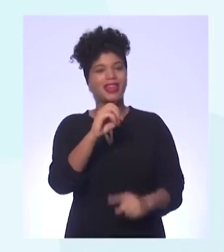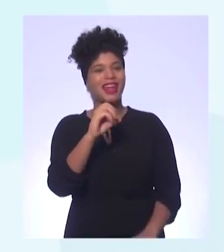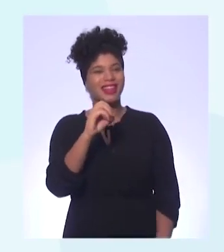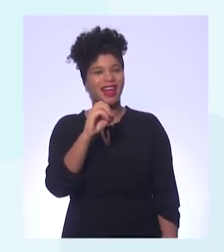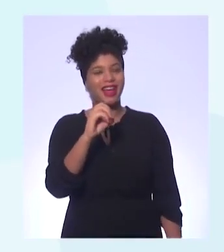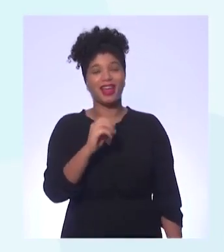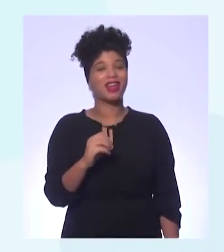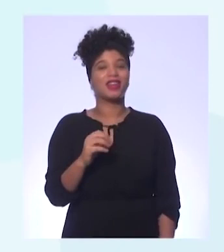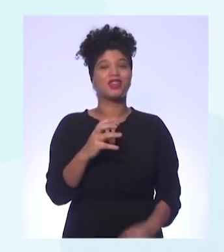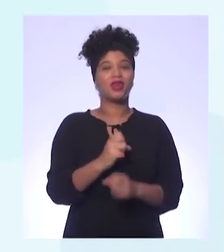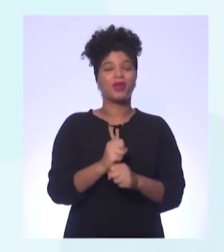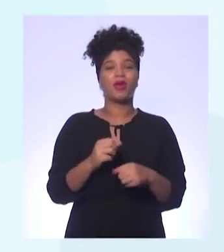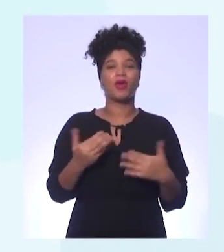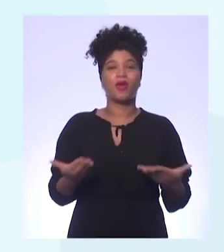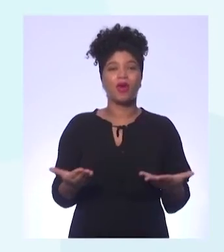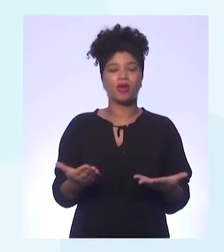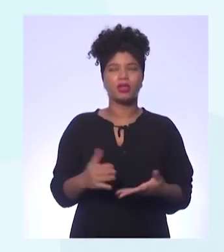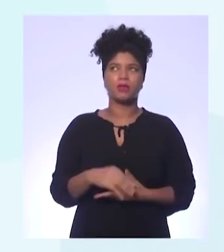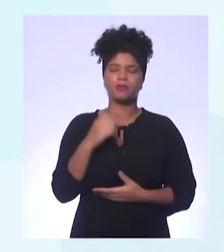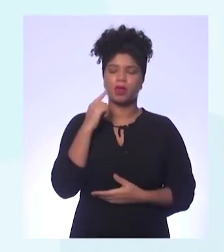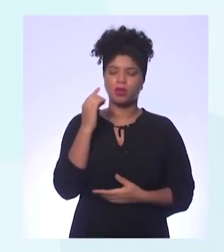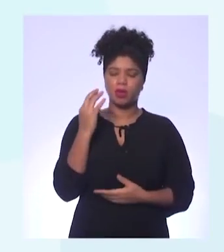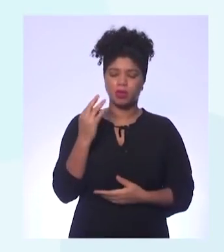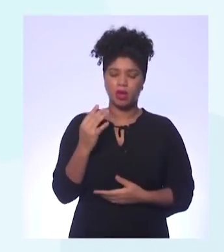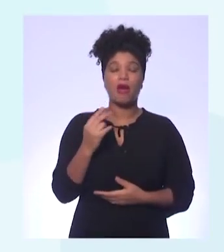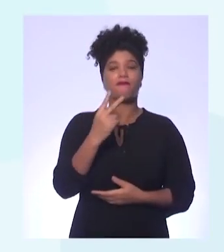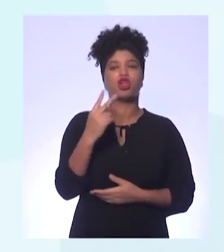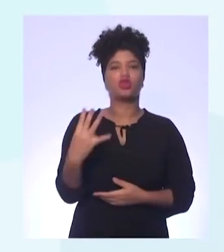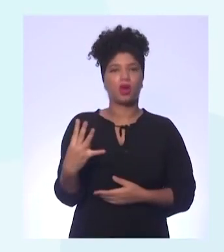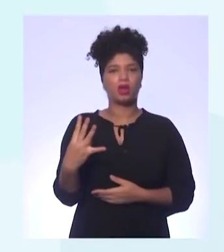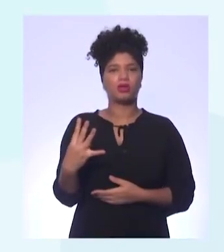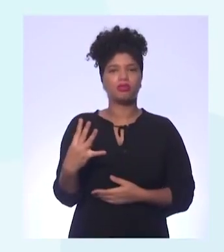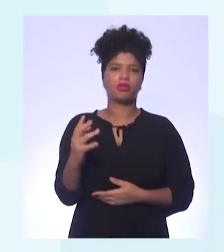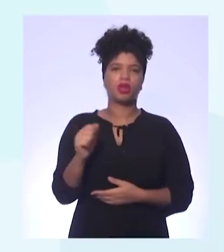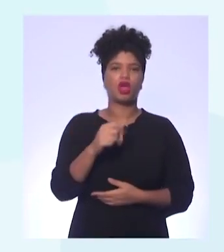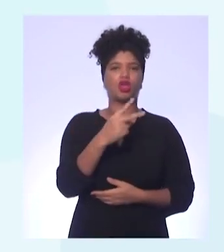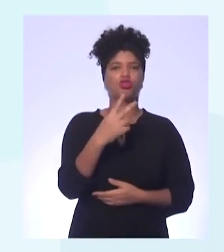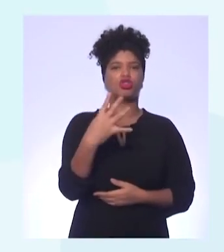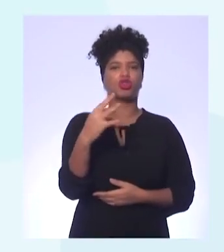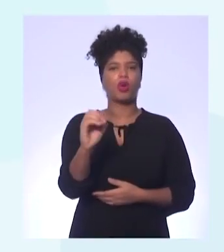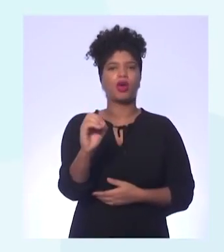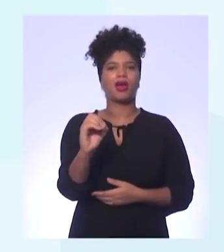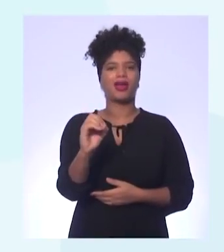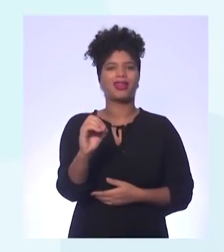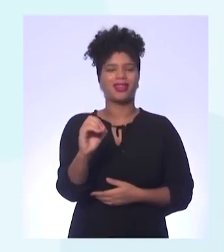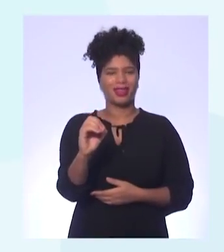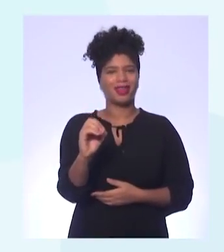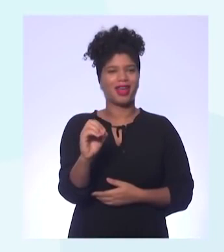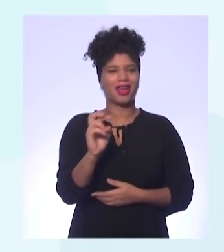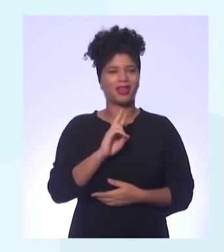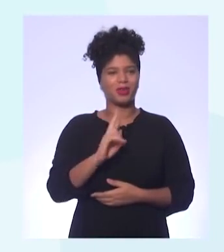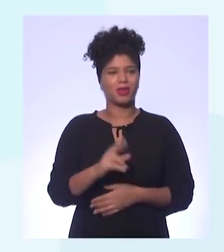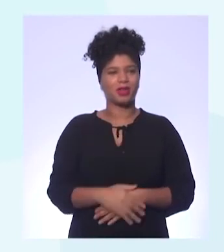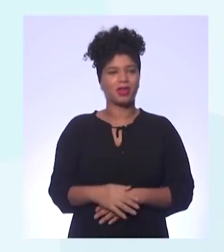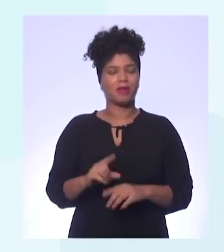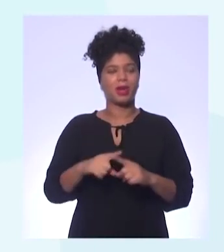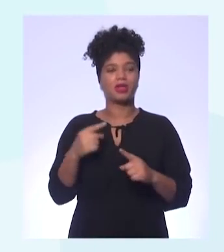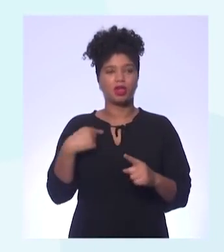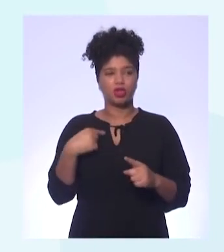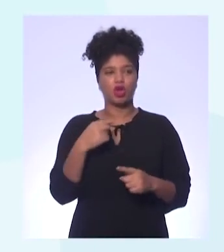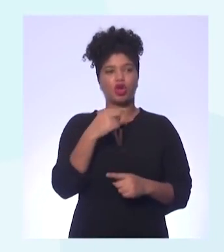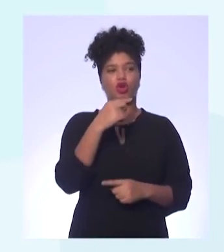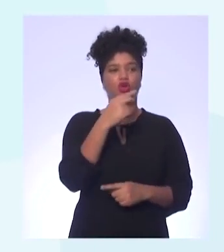vezes 30, 8 vezes 3, 3 vezes 8, 8 vezes 3, 24. Então, dá 240. E se a gente somar os 120 com o